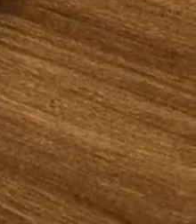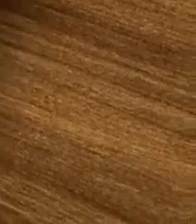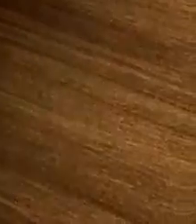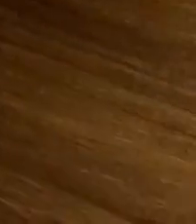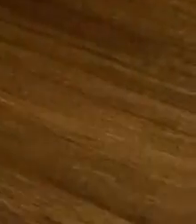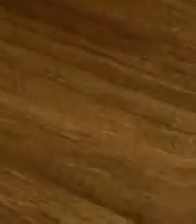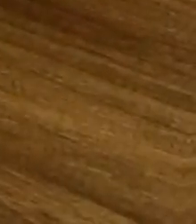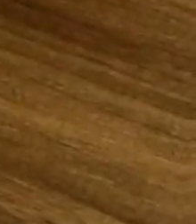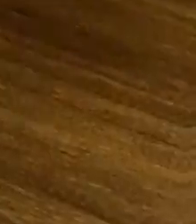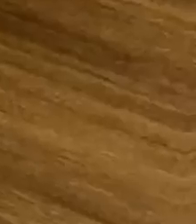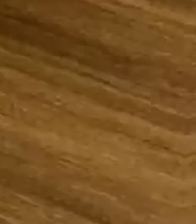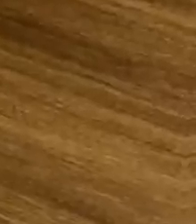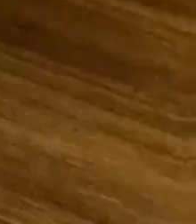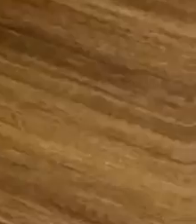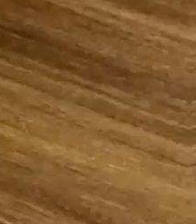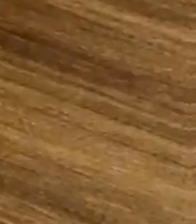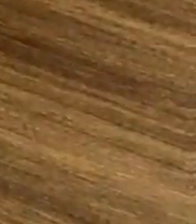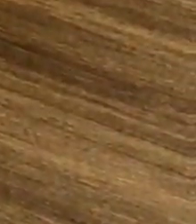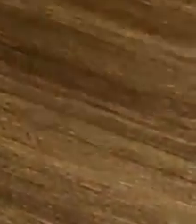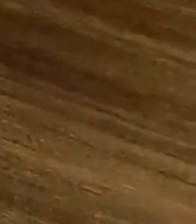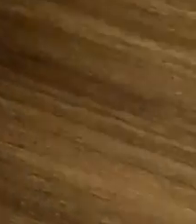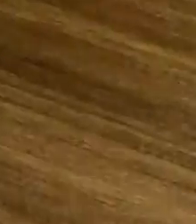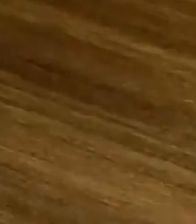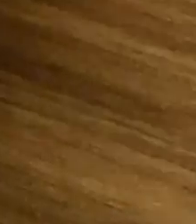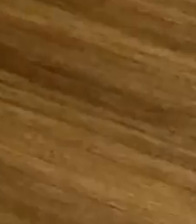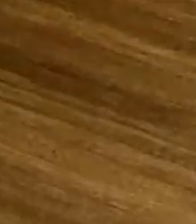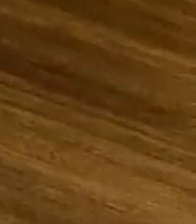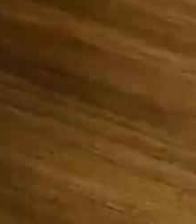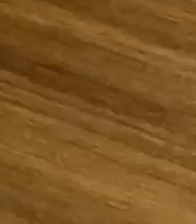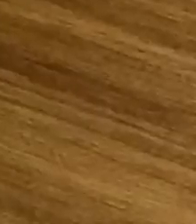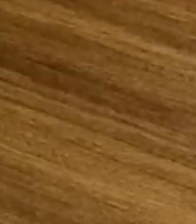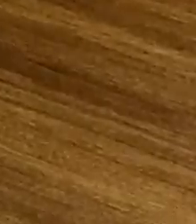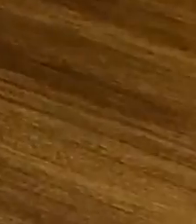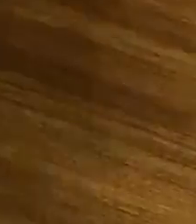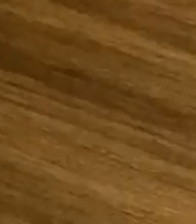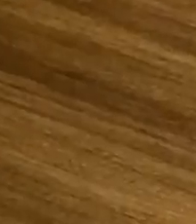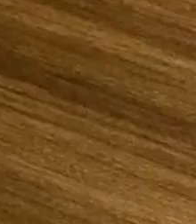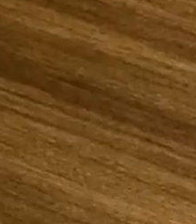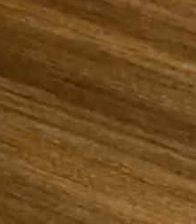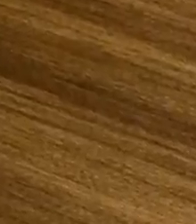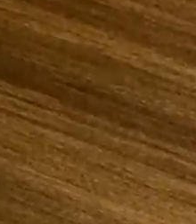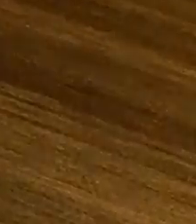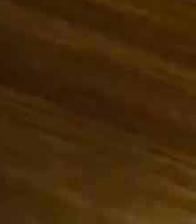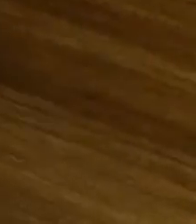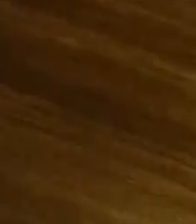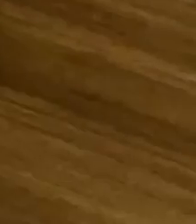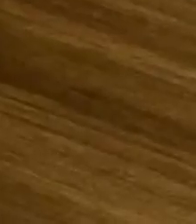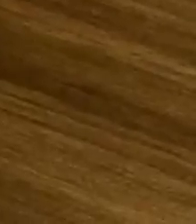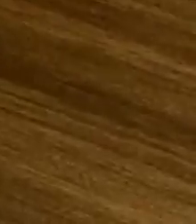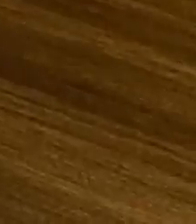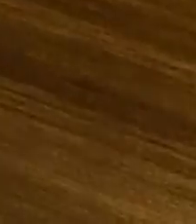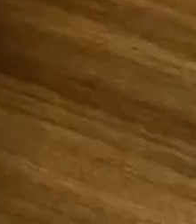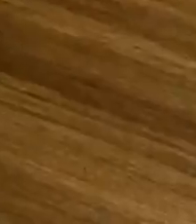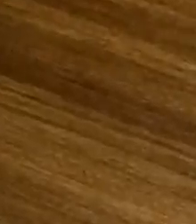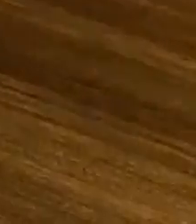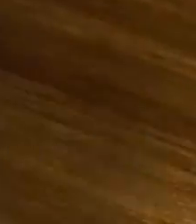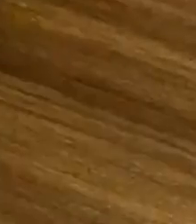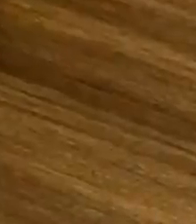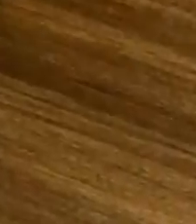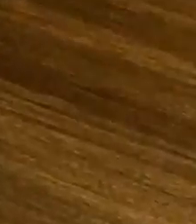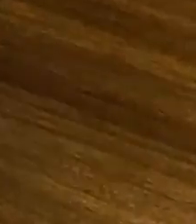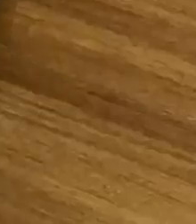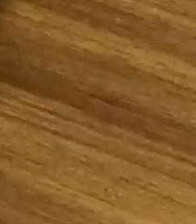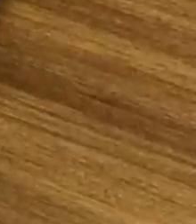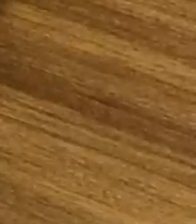sentimentais muito profundos e toda a lógica da destruição